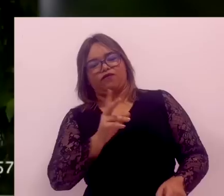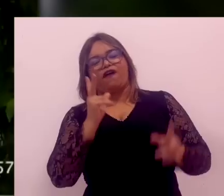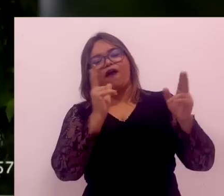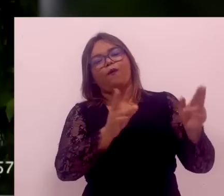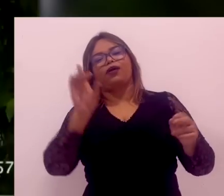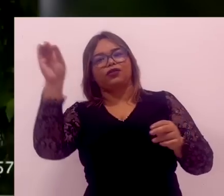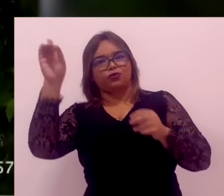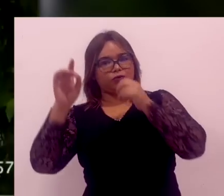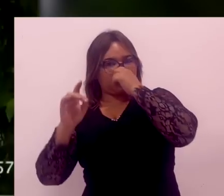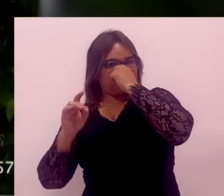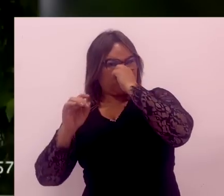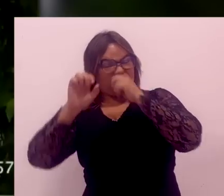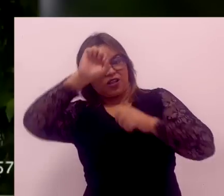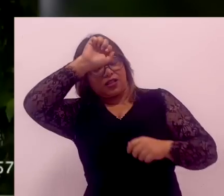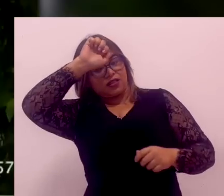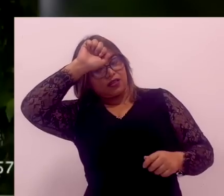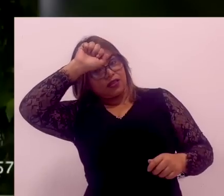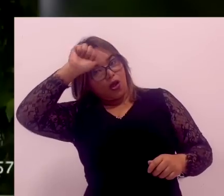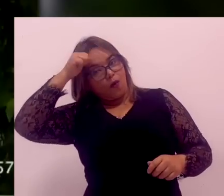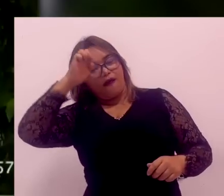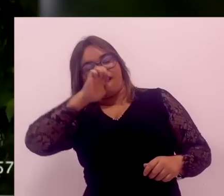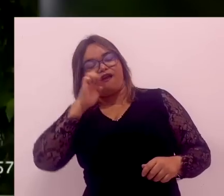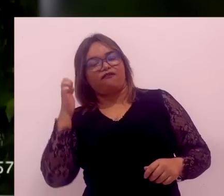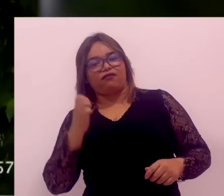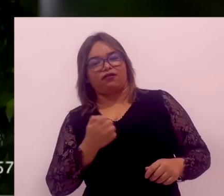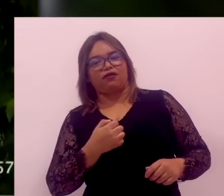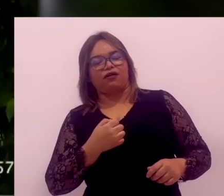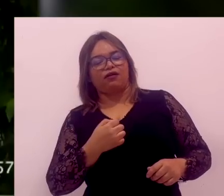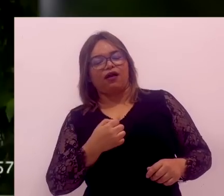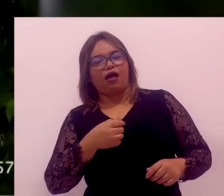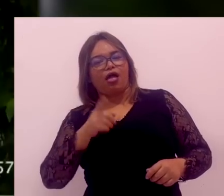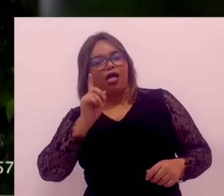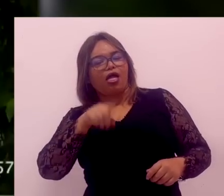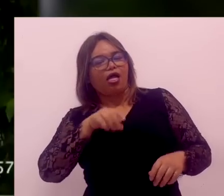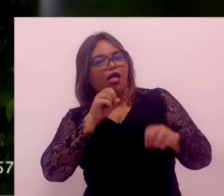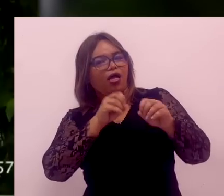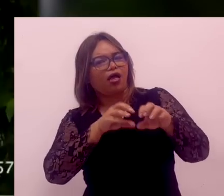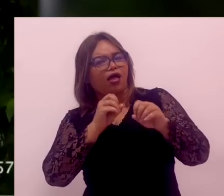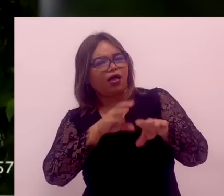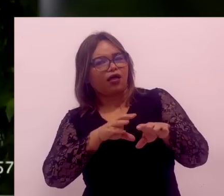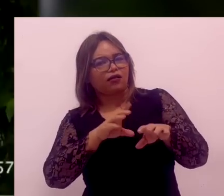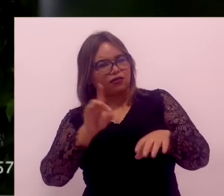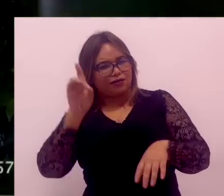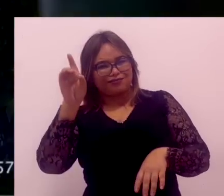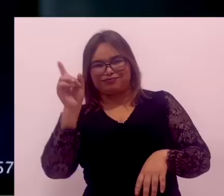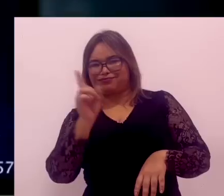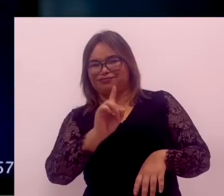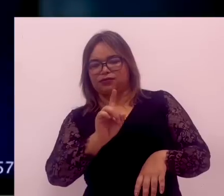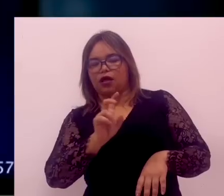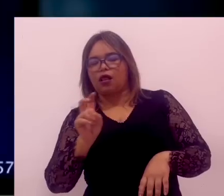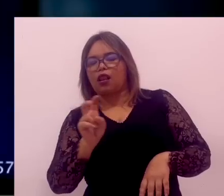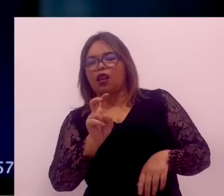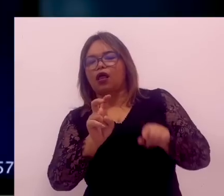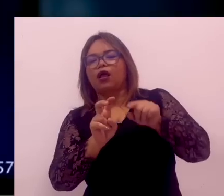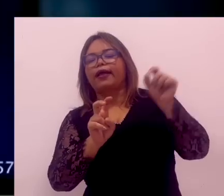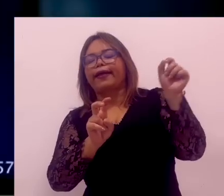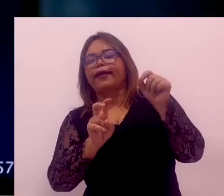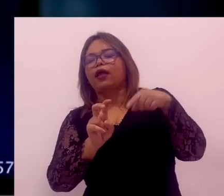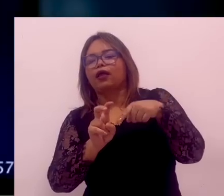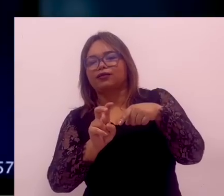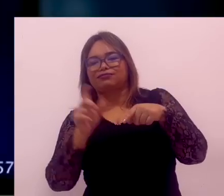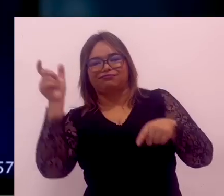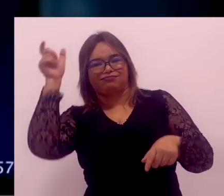é a linguagem de Deus. Aqui está Lúcifer ensinando, não é Deus que está ensinando. O